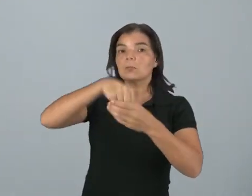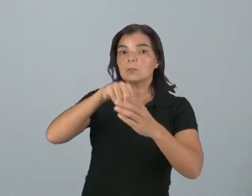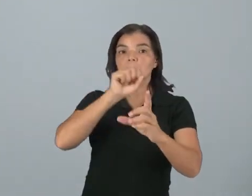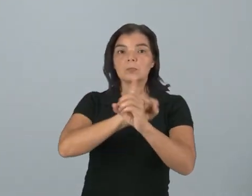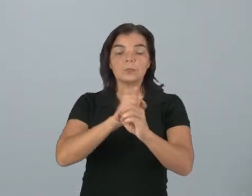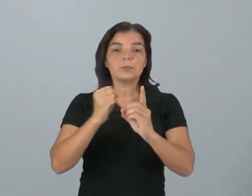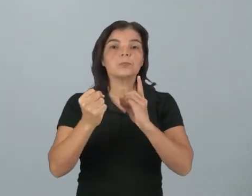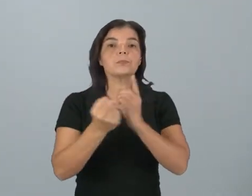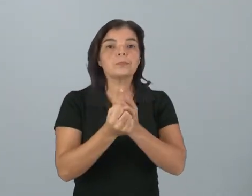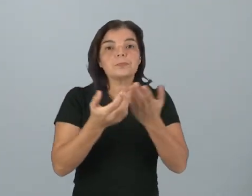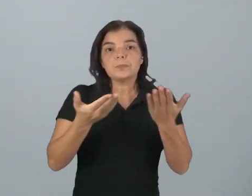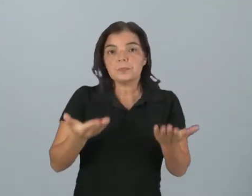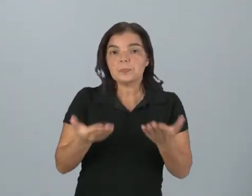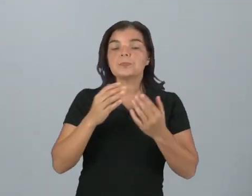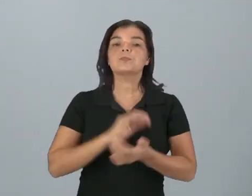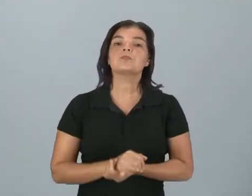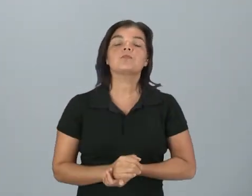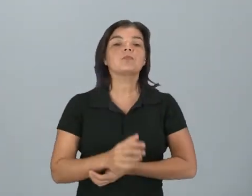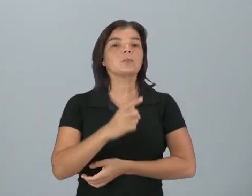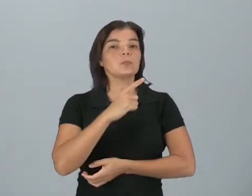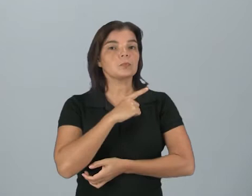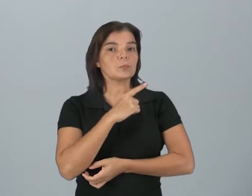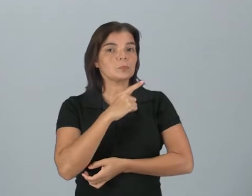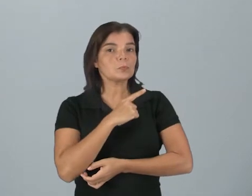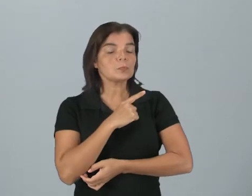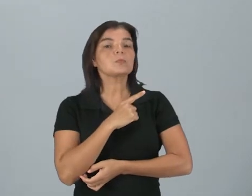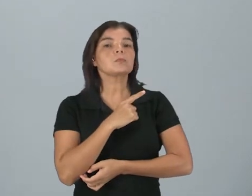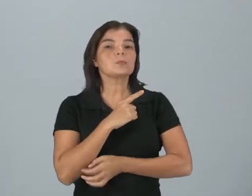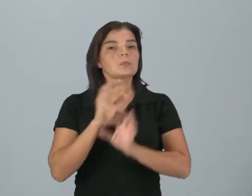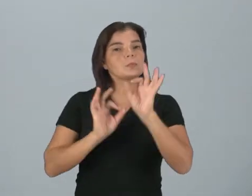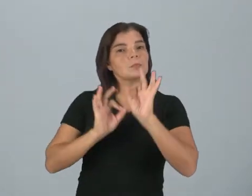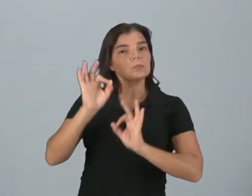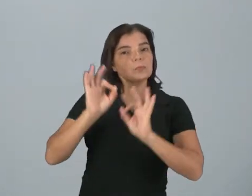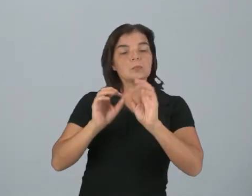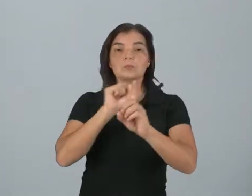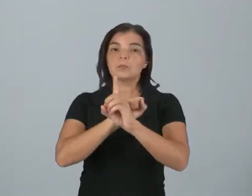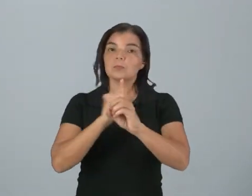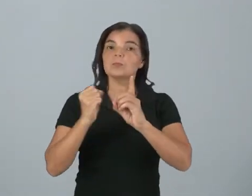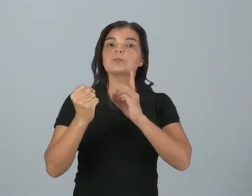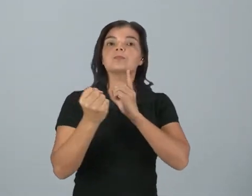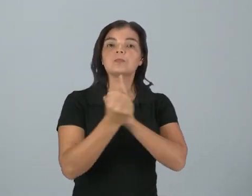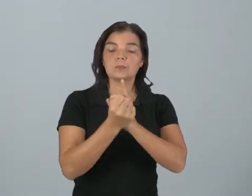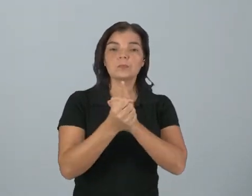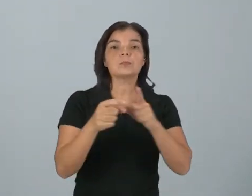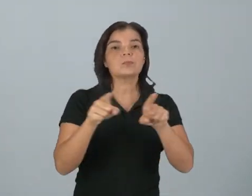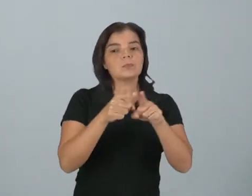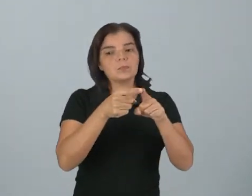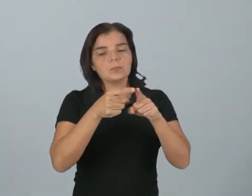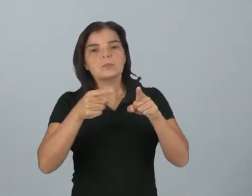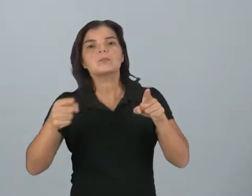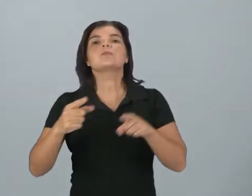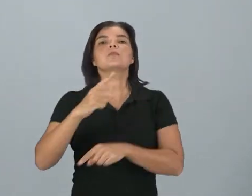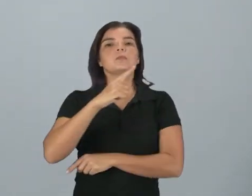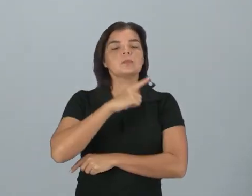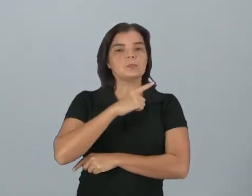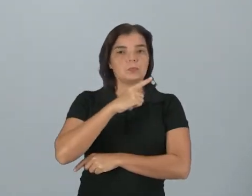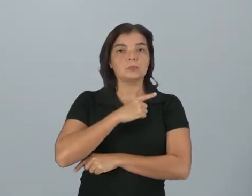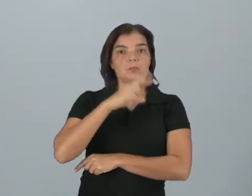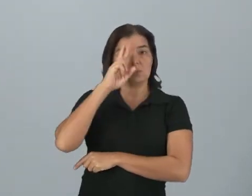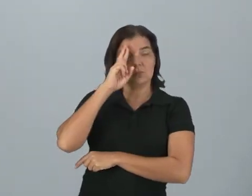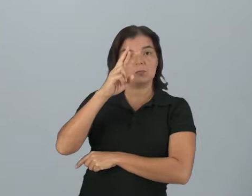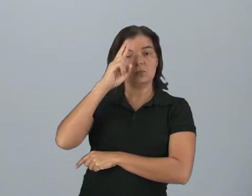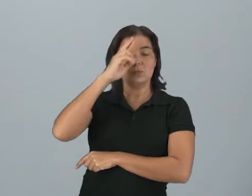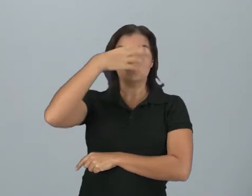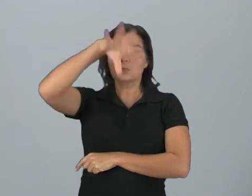da sua sociedade. Então, eles tinham essa organização social, eles passavam a ter um chefe,